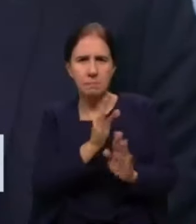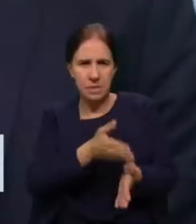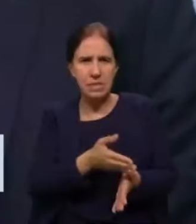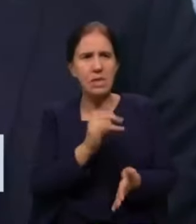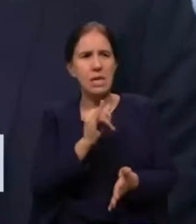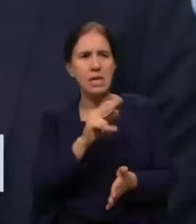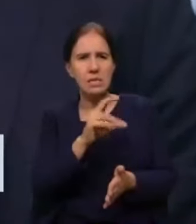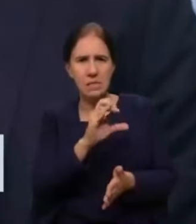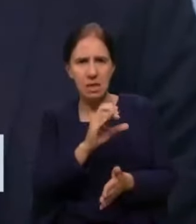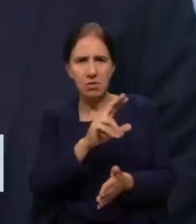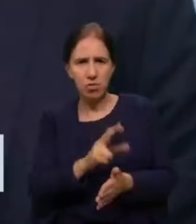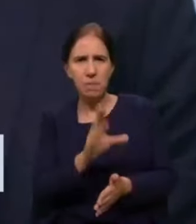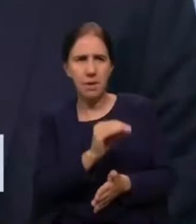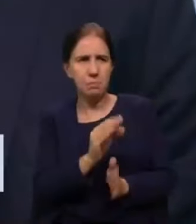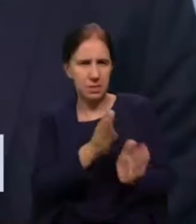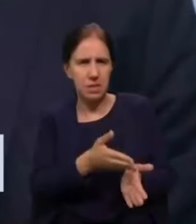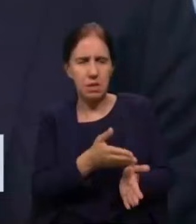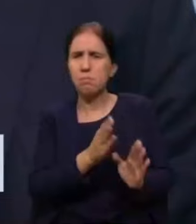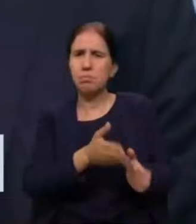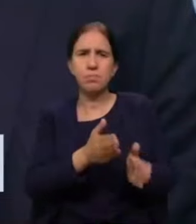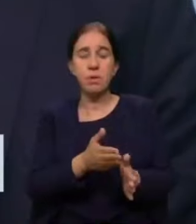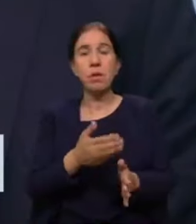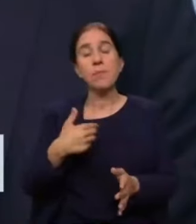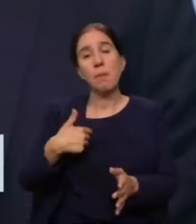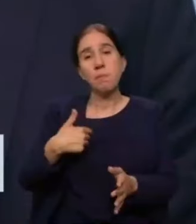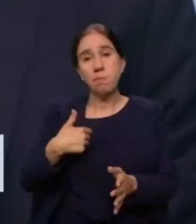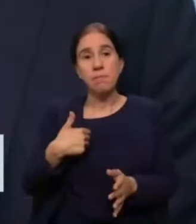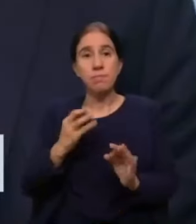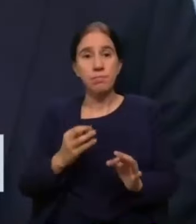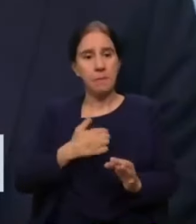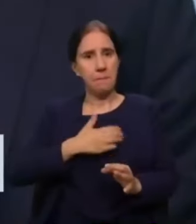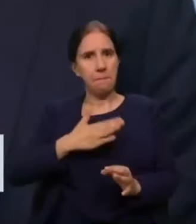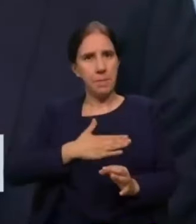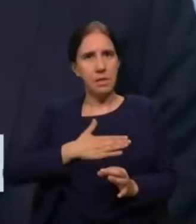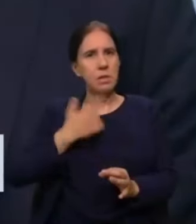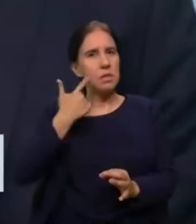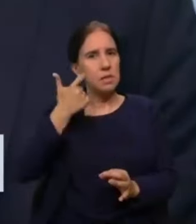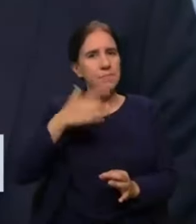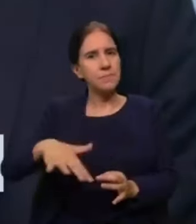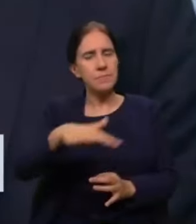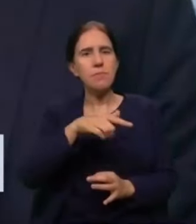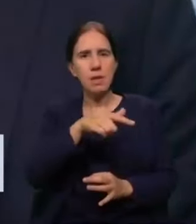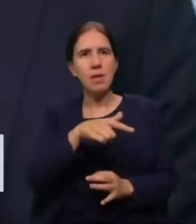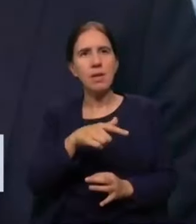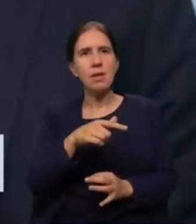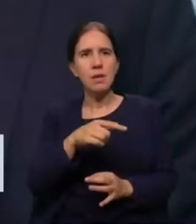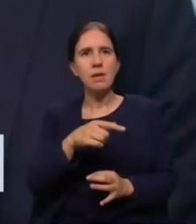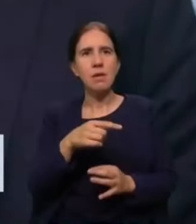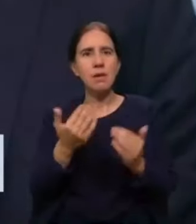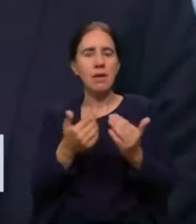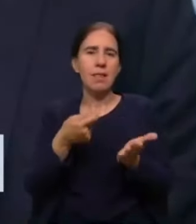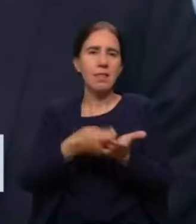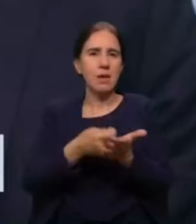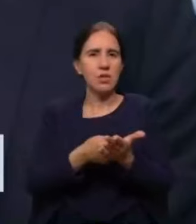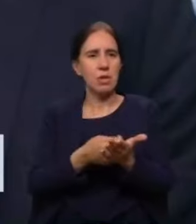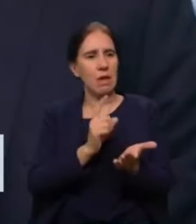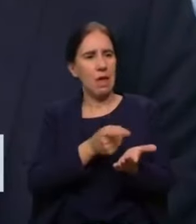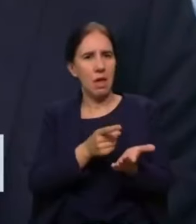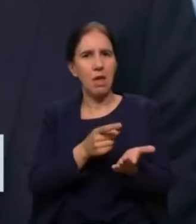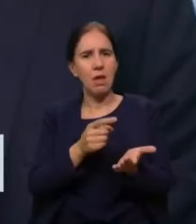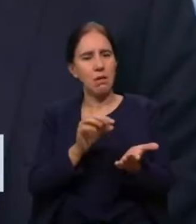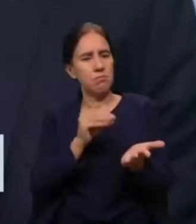do IRC. Quando sabemos que, na prática, são empresas com fundamental, nunca pagam a taxa nominal, que está, a taxa efetiva